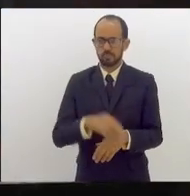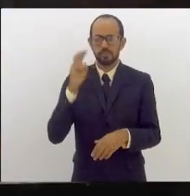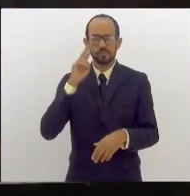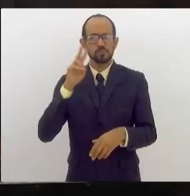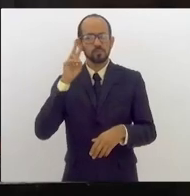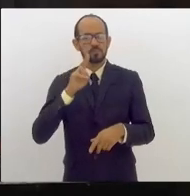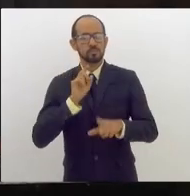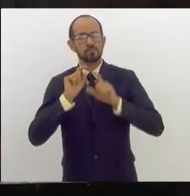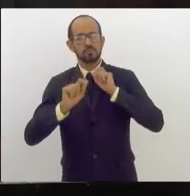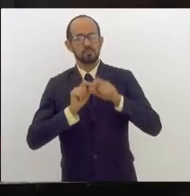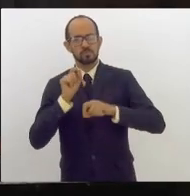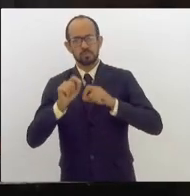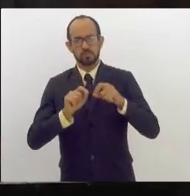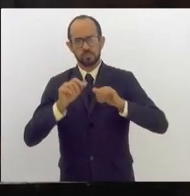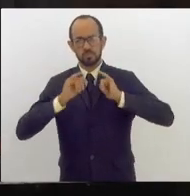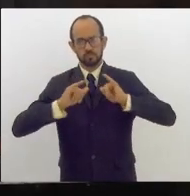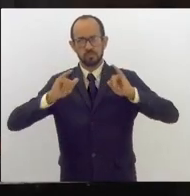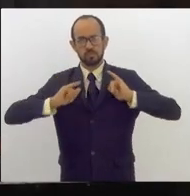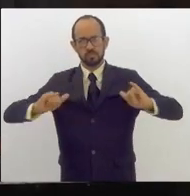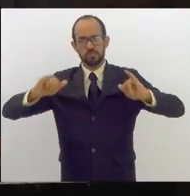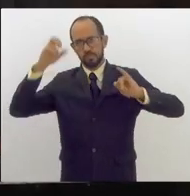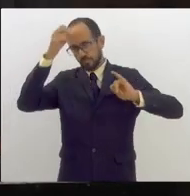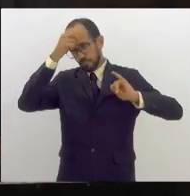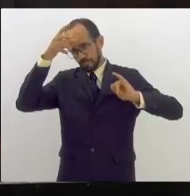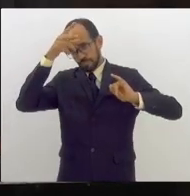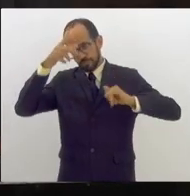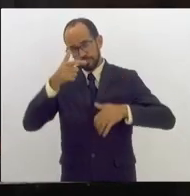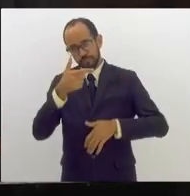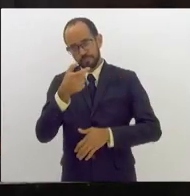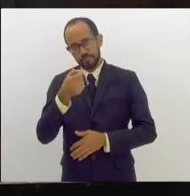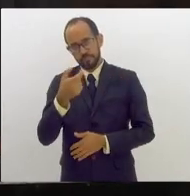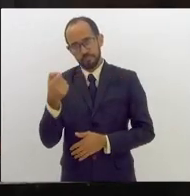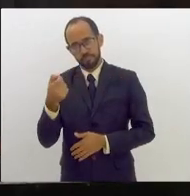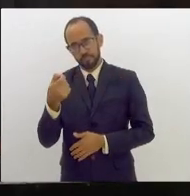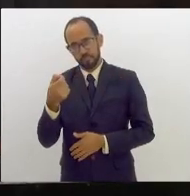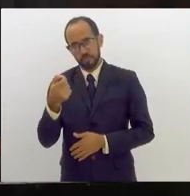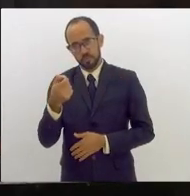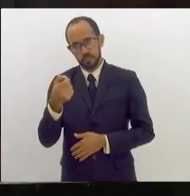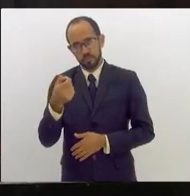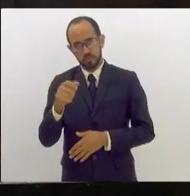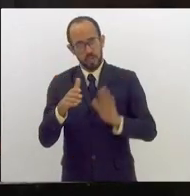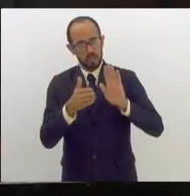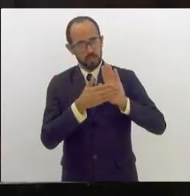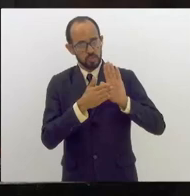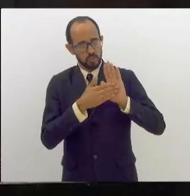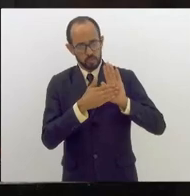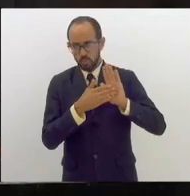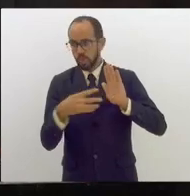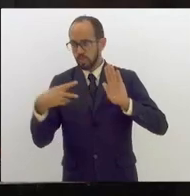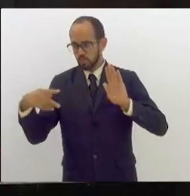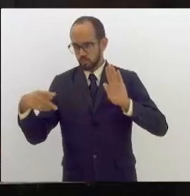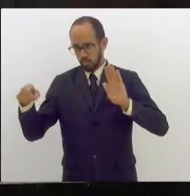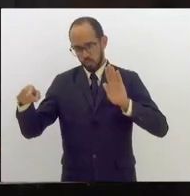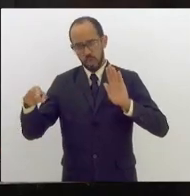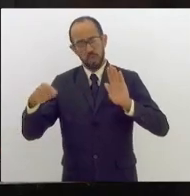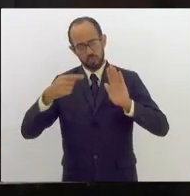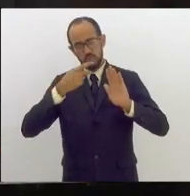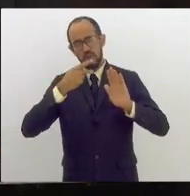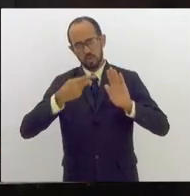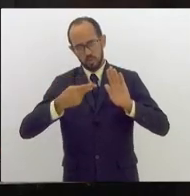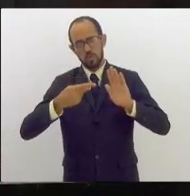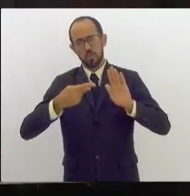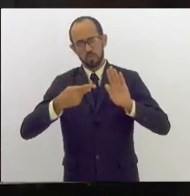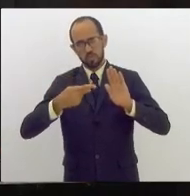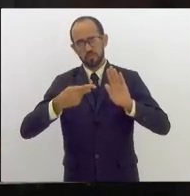de prefeito do Rio em 2020 É algumas candidaturas entre elas a de vossa excelência faltou esse debate né